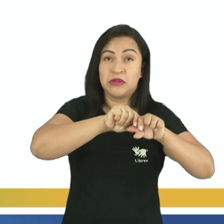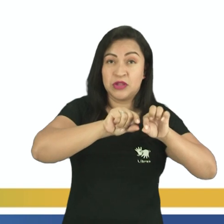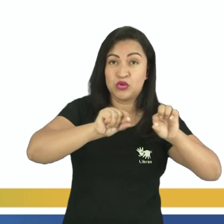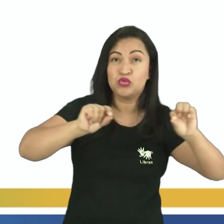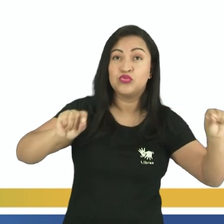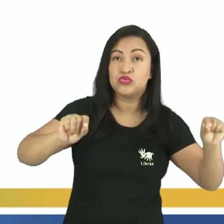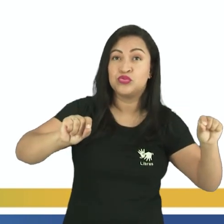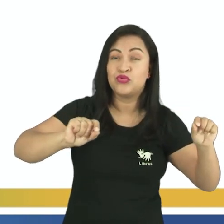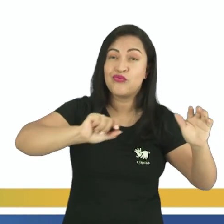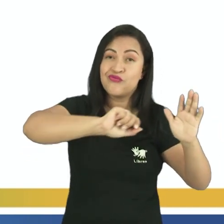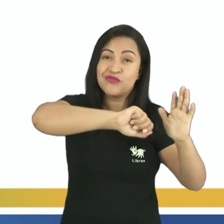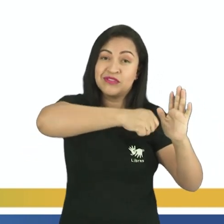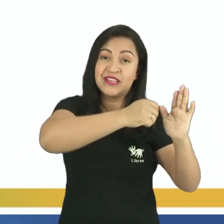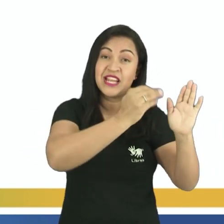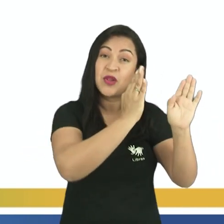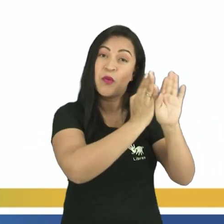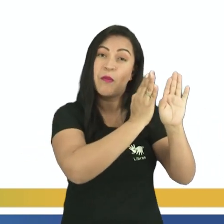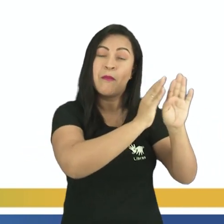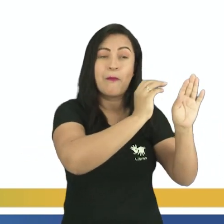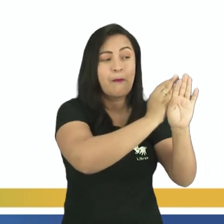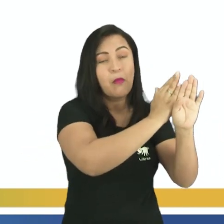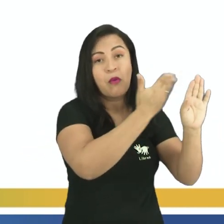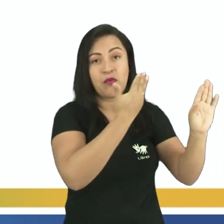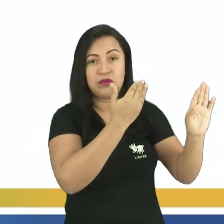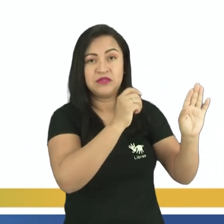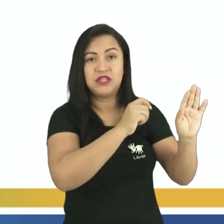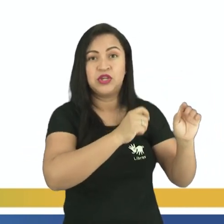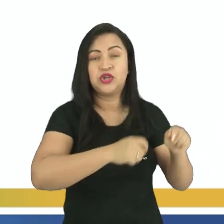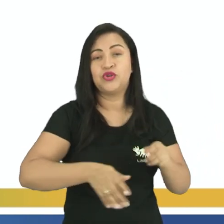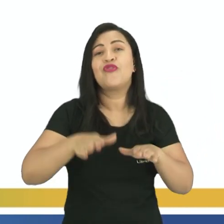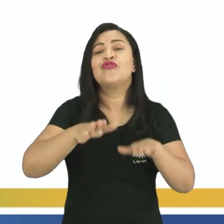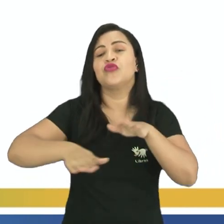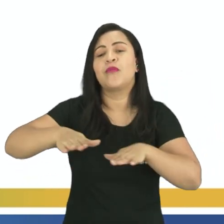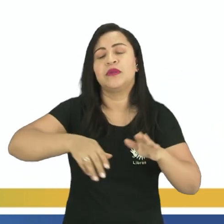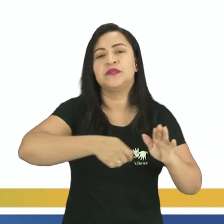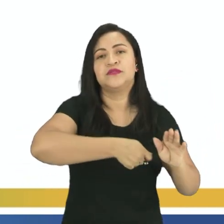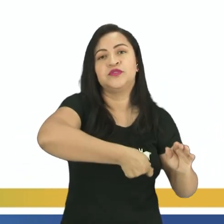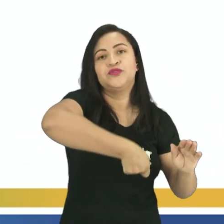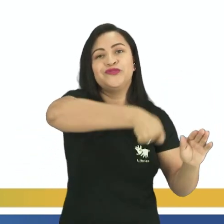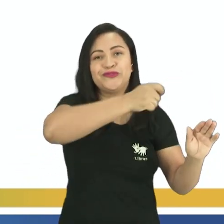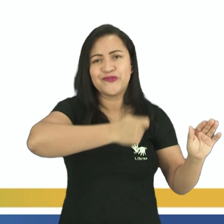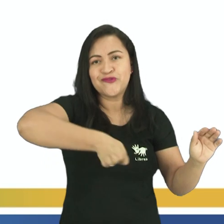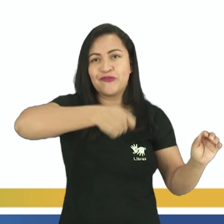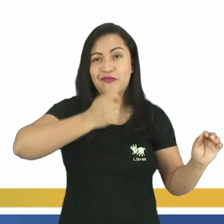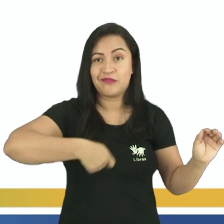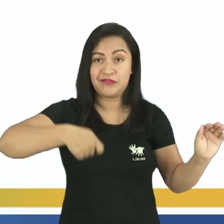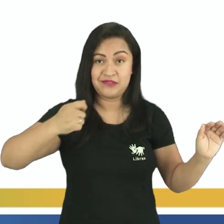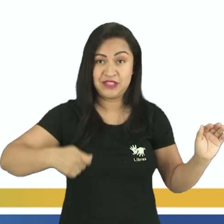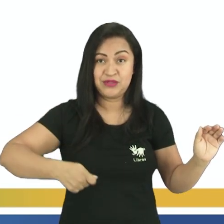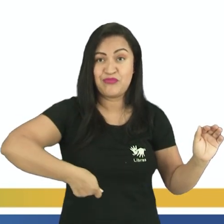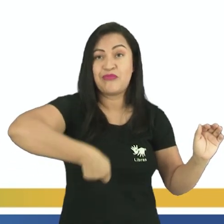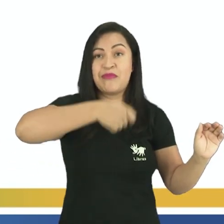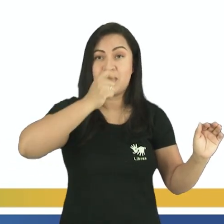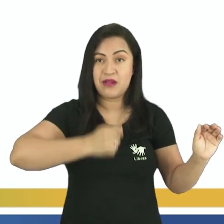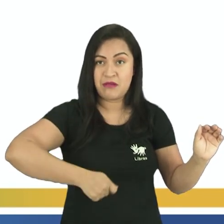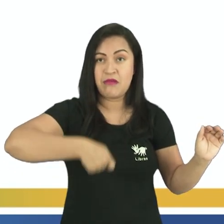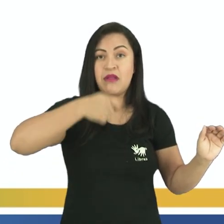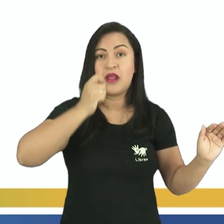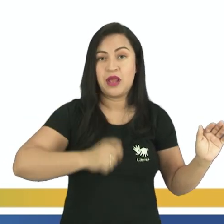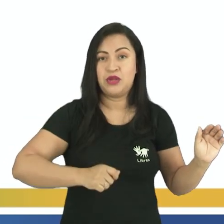na maçaneta de uma porta e vocês começam a fazer movimentos ondulatórios para cima e para